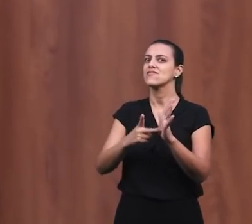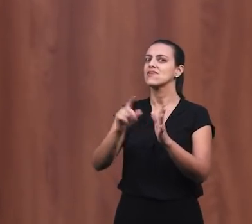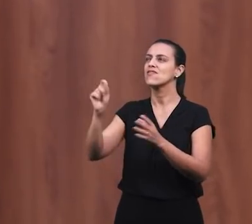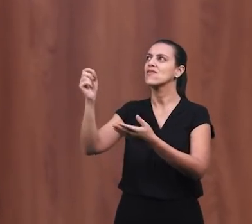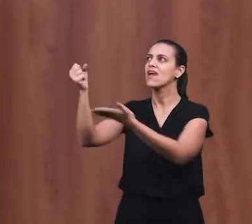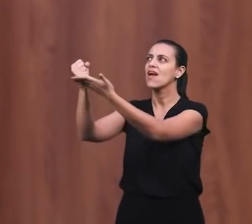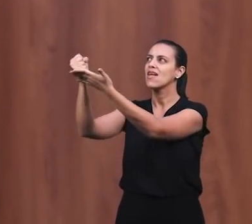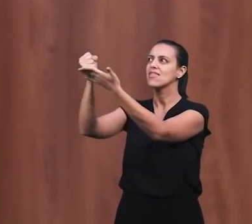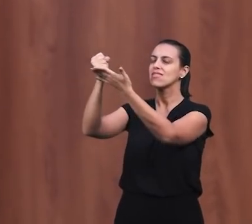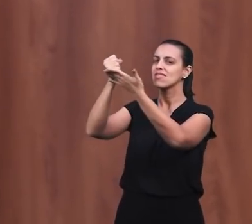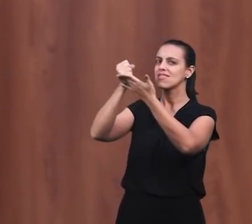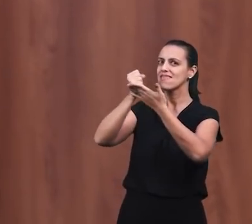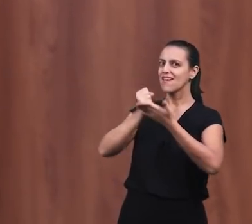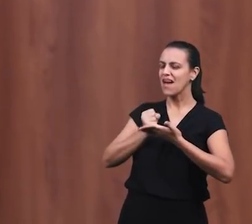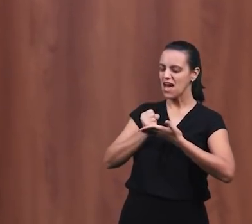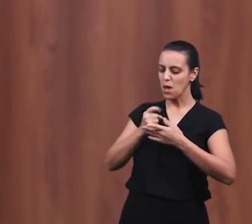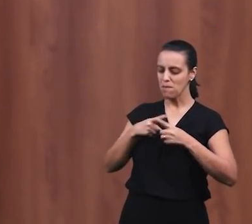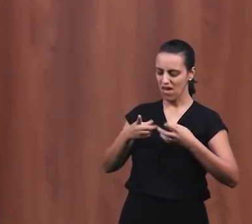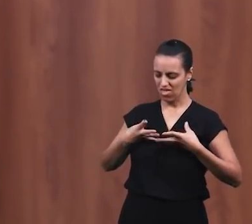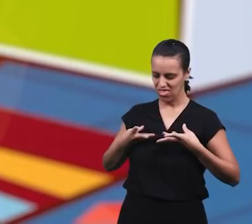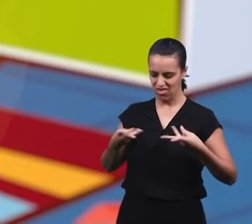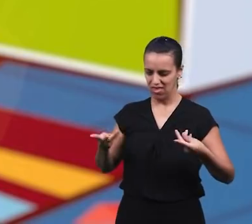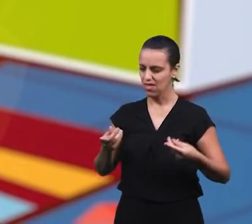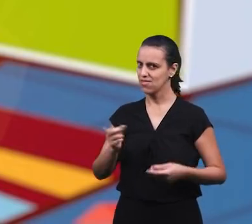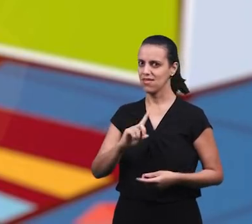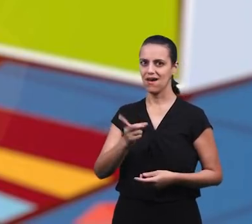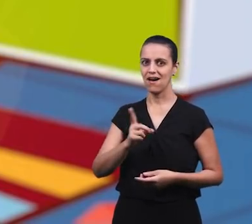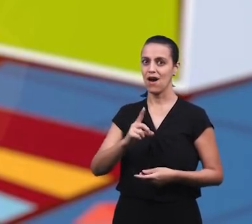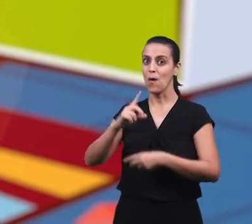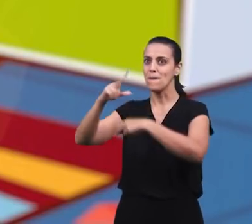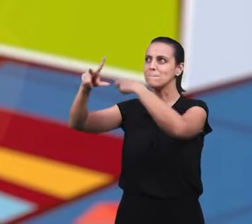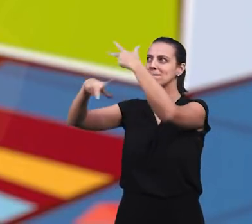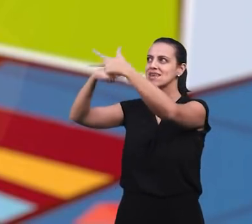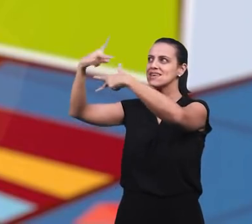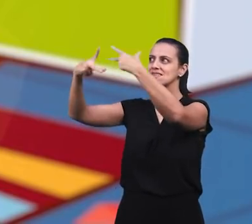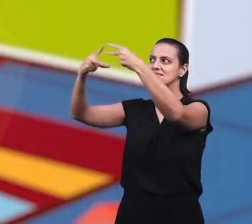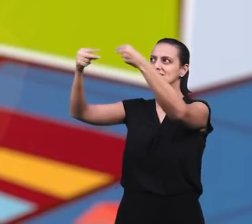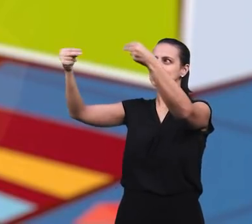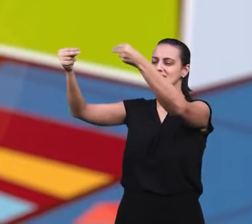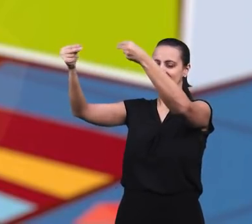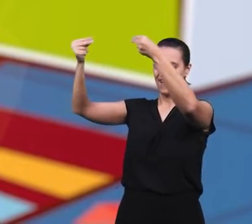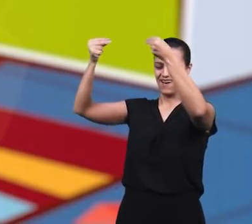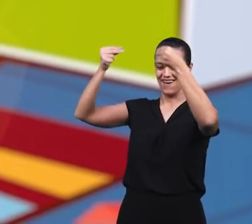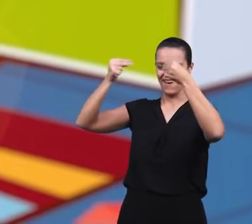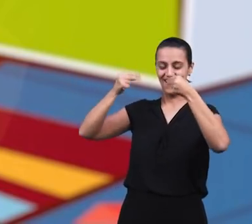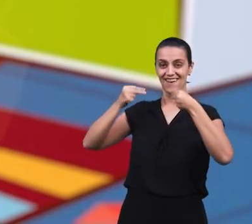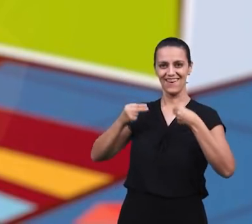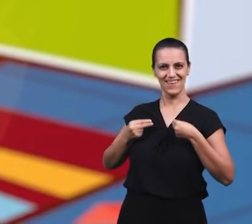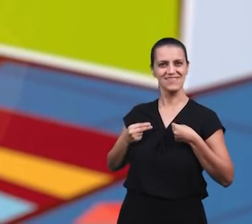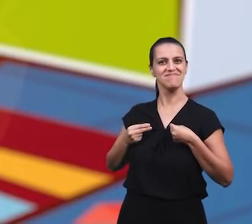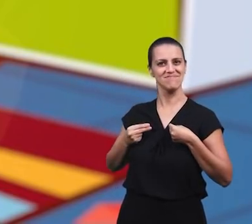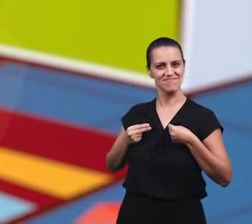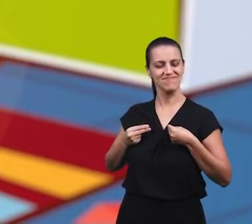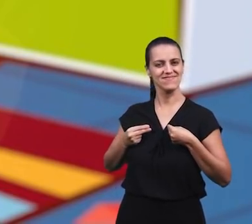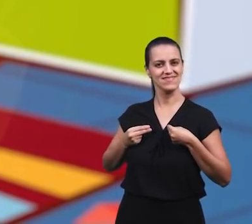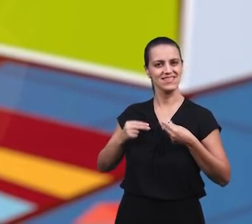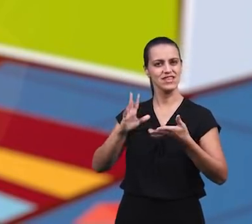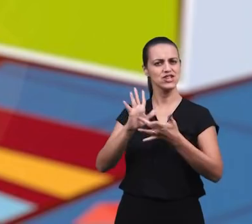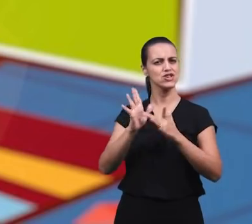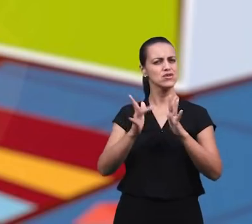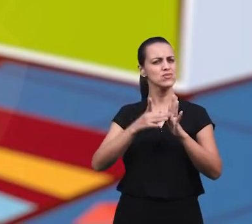não merecemos. É um dom, é um presente do Senhor para as nossas vidas. Jesus um dia morreu na